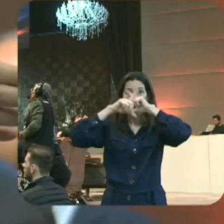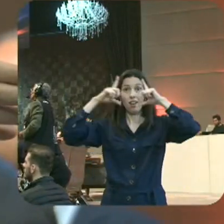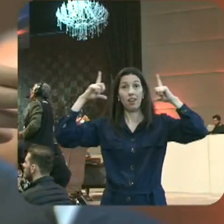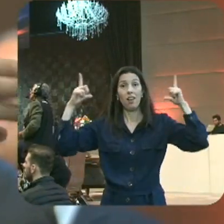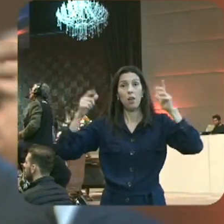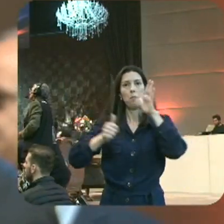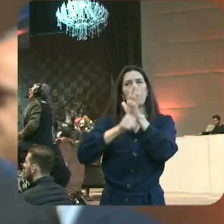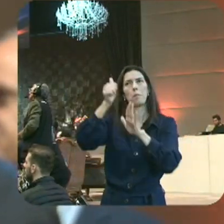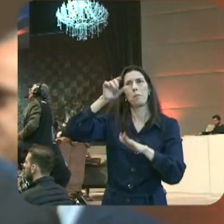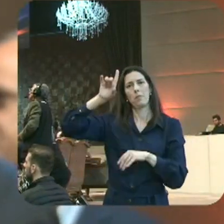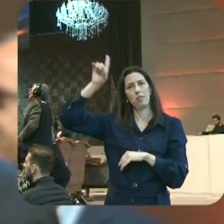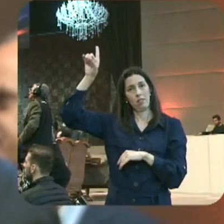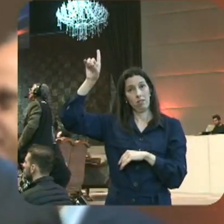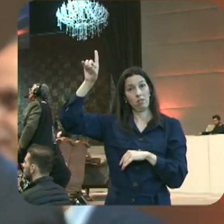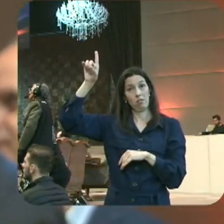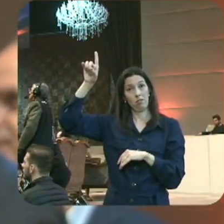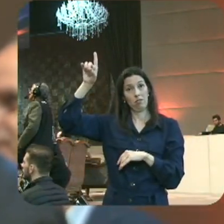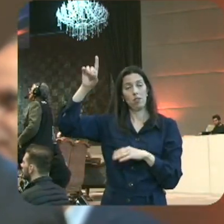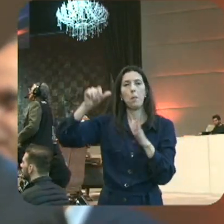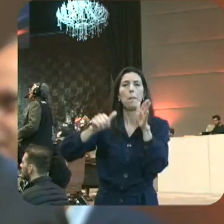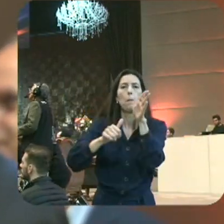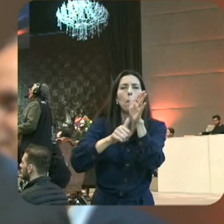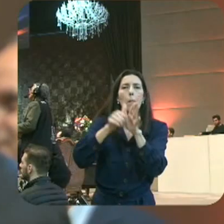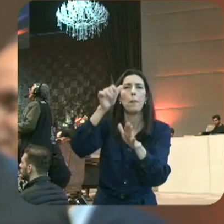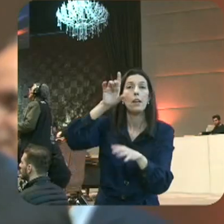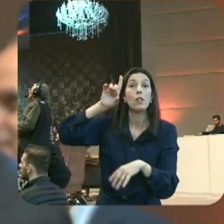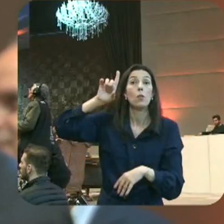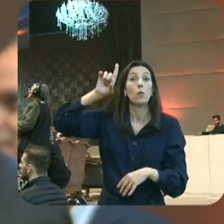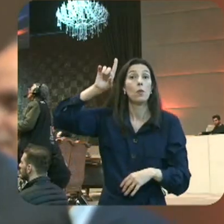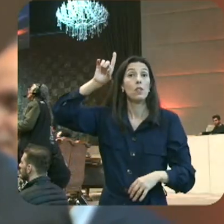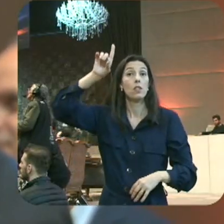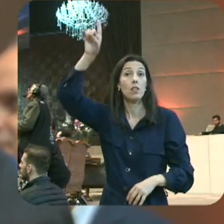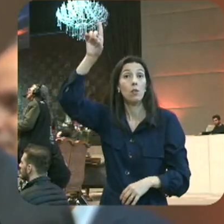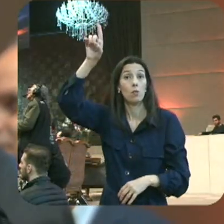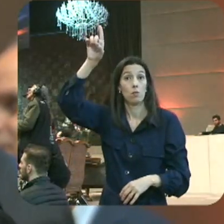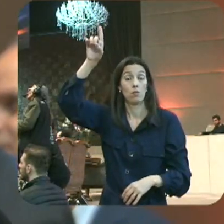Deus. Esqueceu? Lembra. Primeiro, Deus. Adoração.